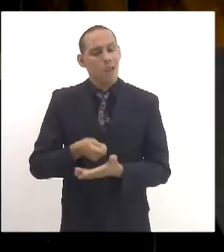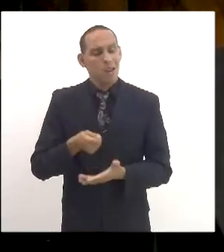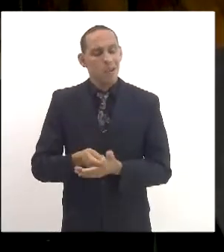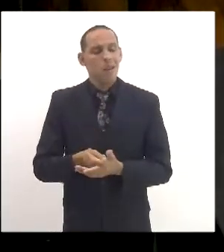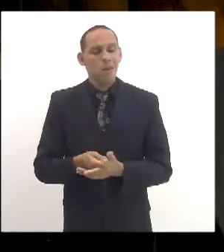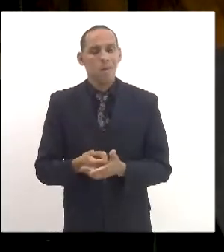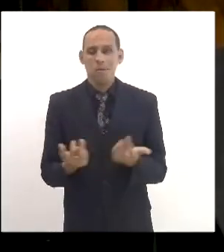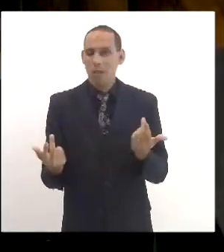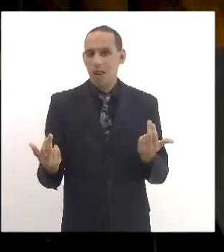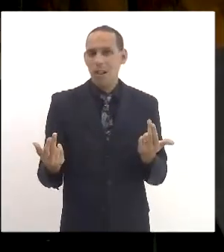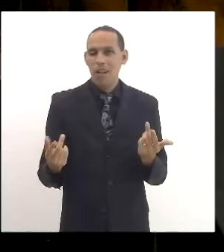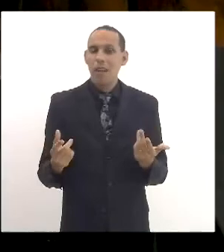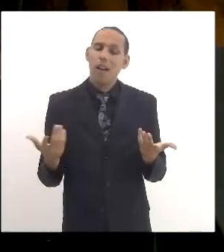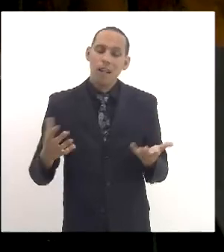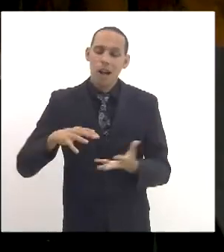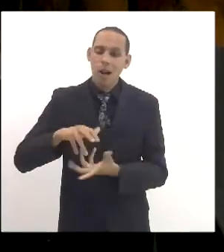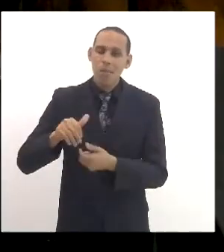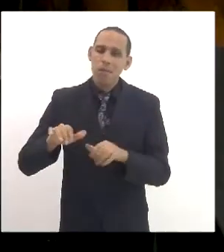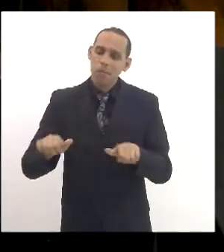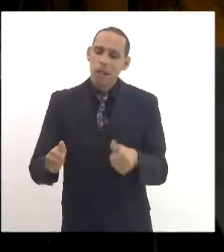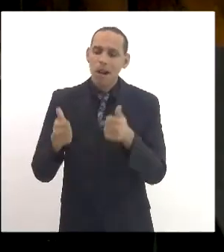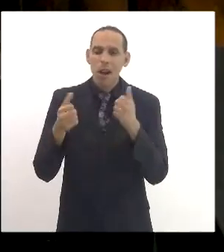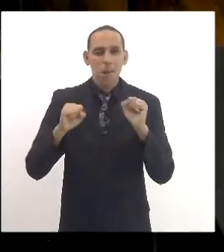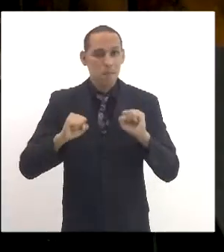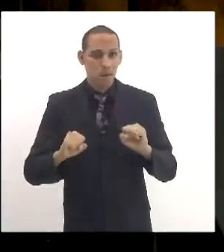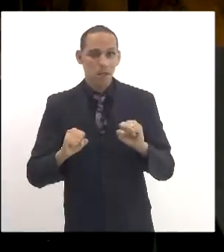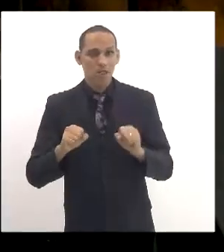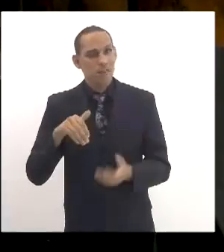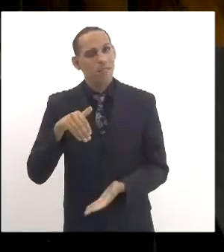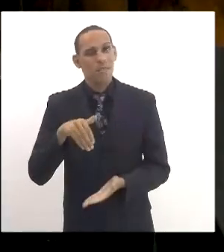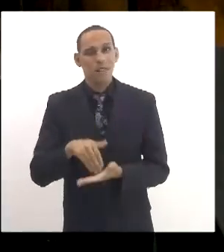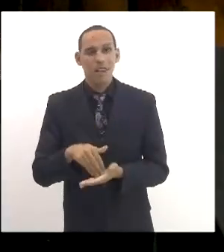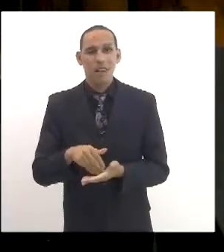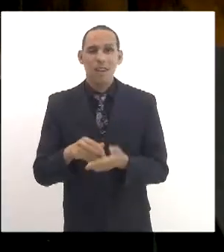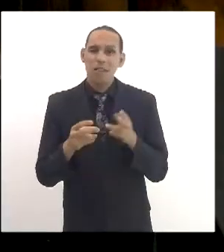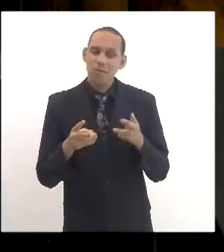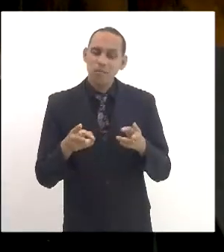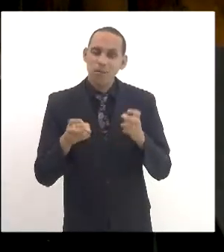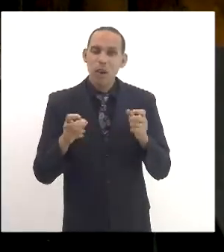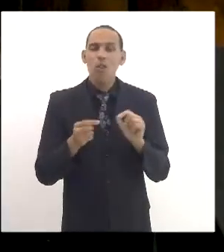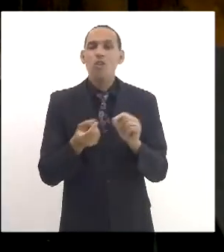possa tornar-se um pouco melhor. Por fim, reconheçam os vossos